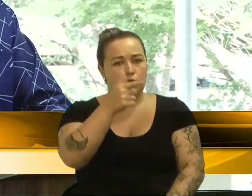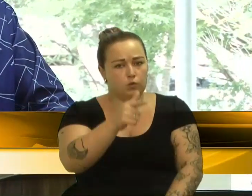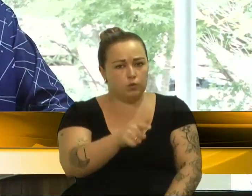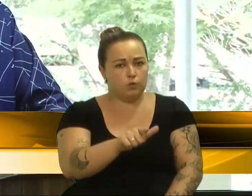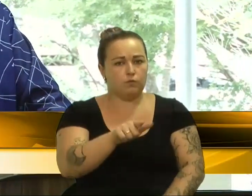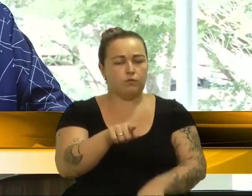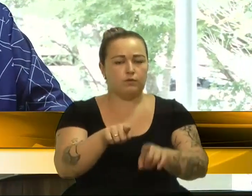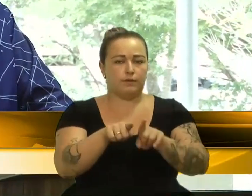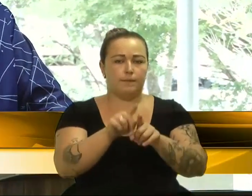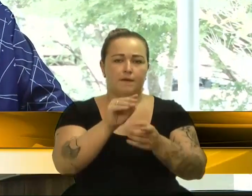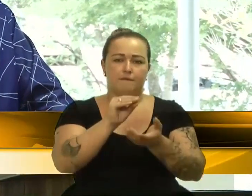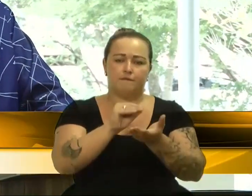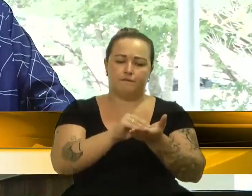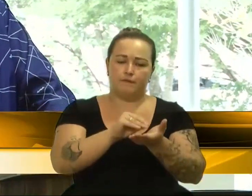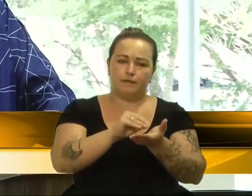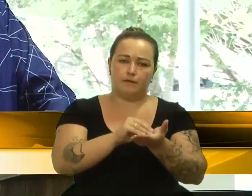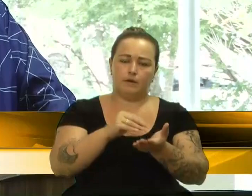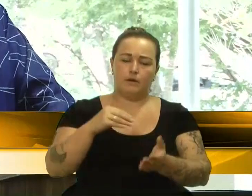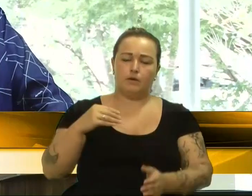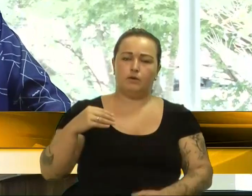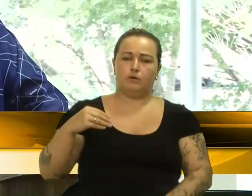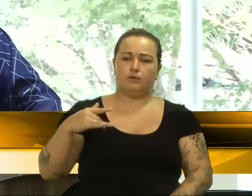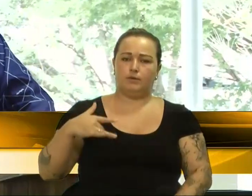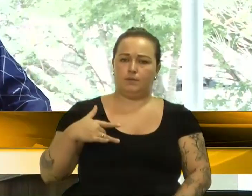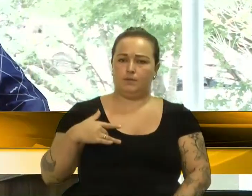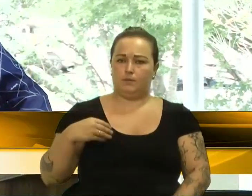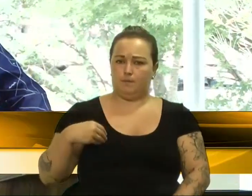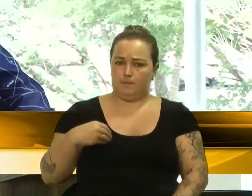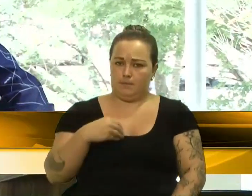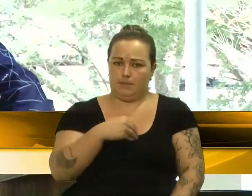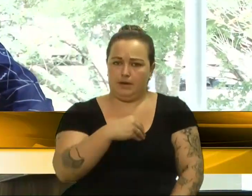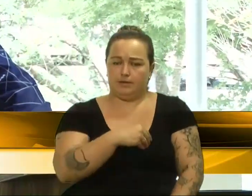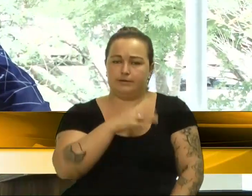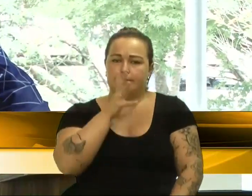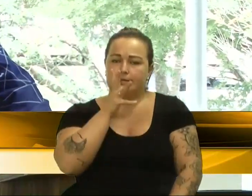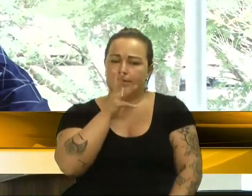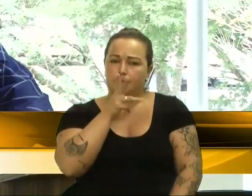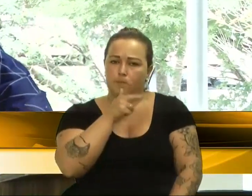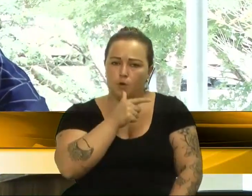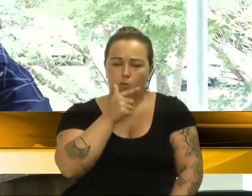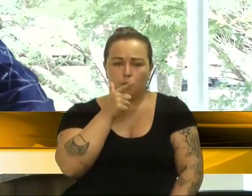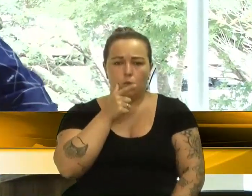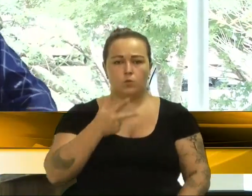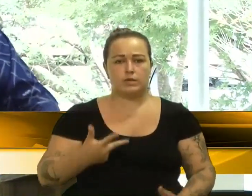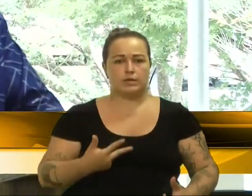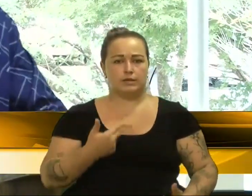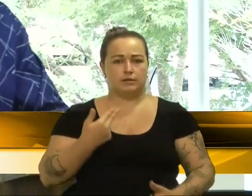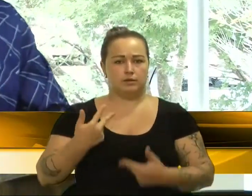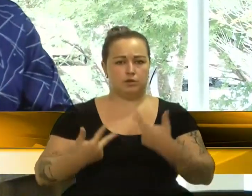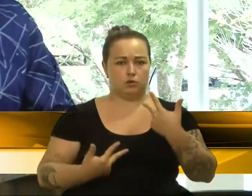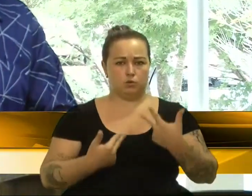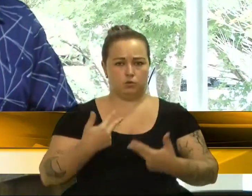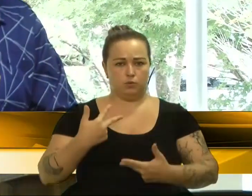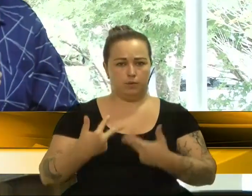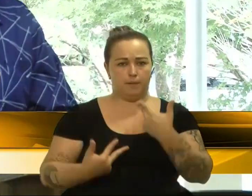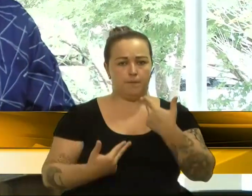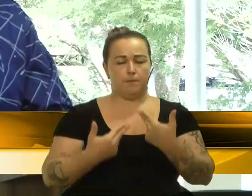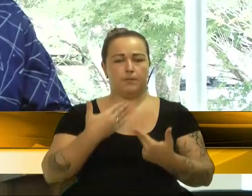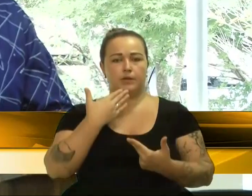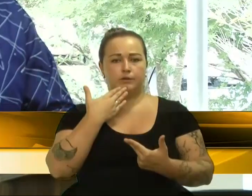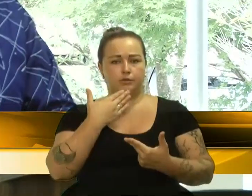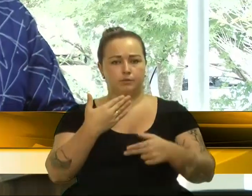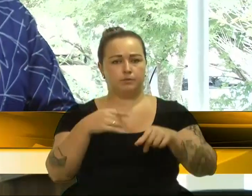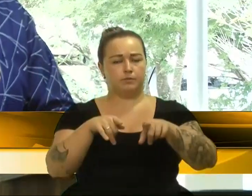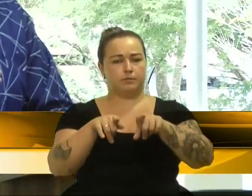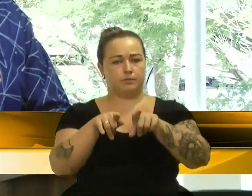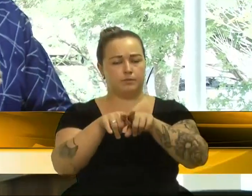da falta de médicos, da demora para conseguir cirurgias. Também solicitamos a reforma